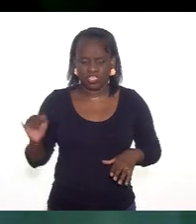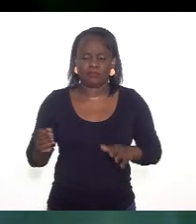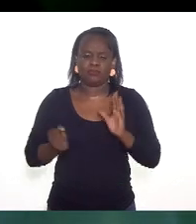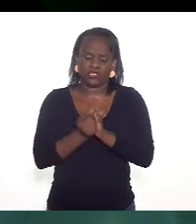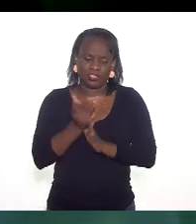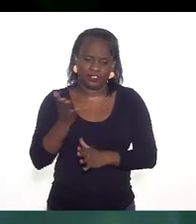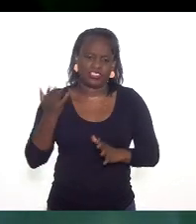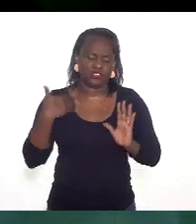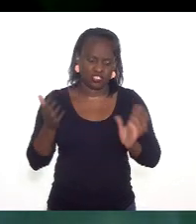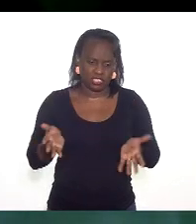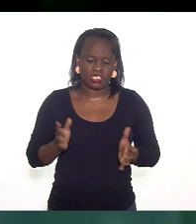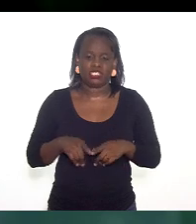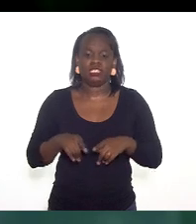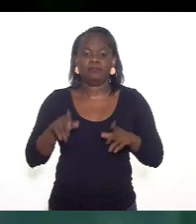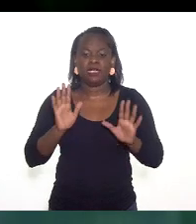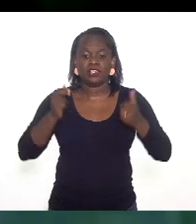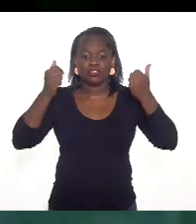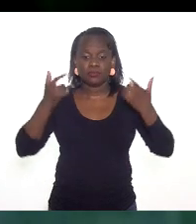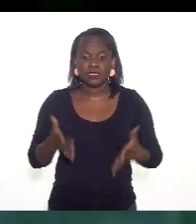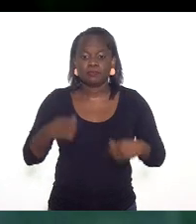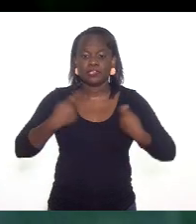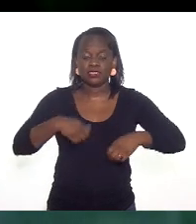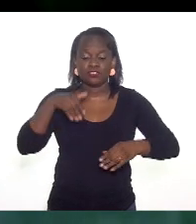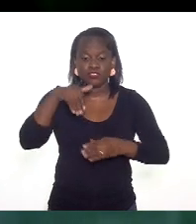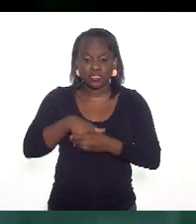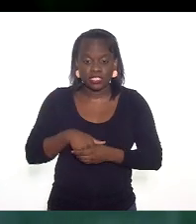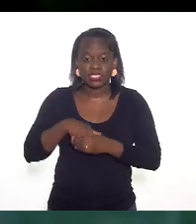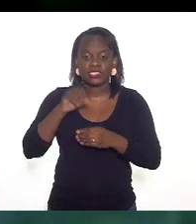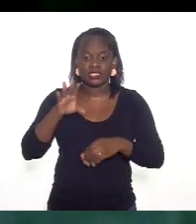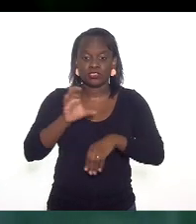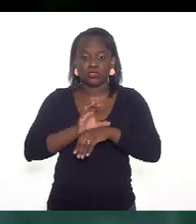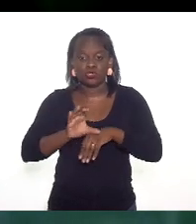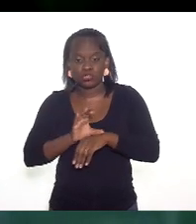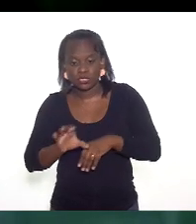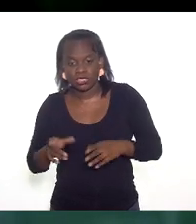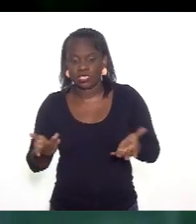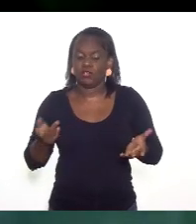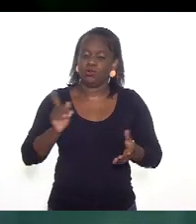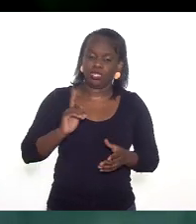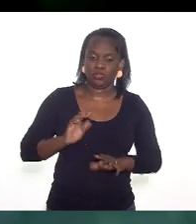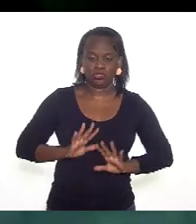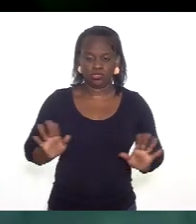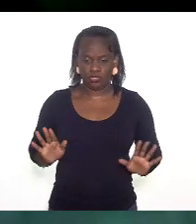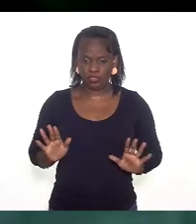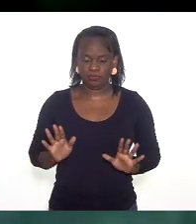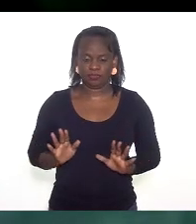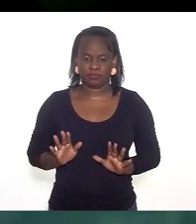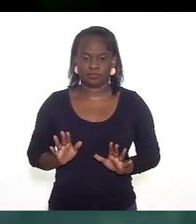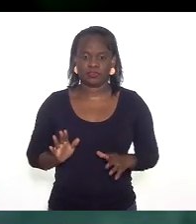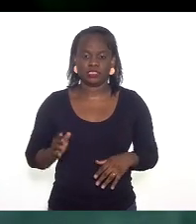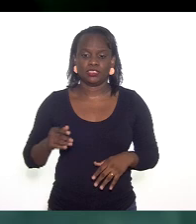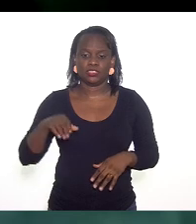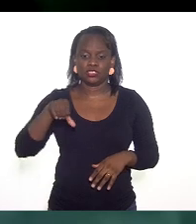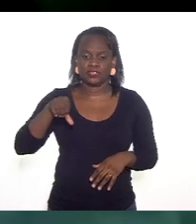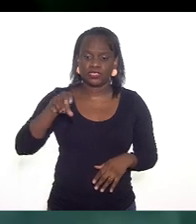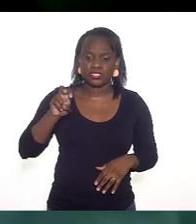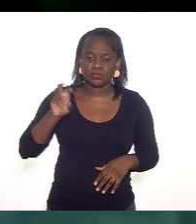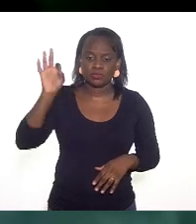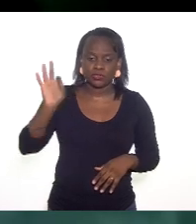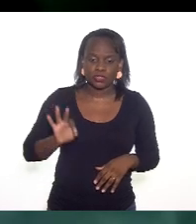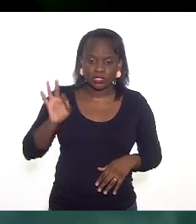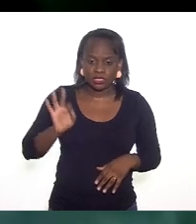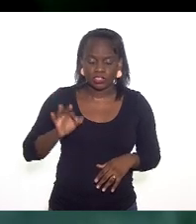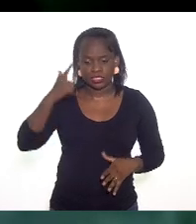A tese que eu defendo é que a gente só devia votar se era constitucional ou inconstitucional. Eu, 95%